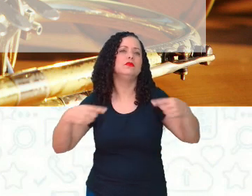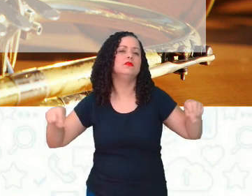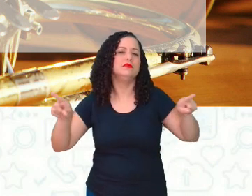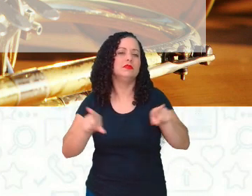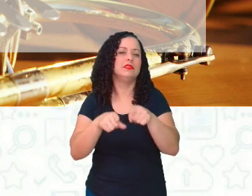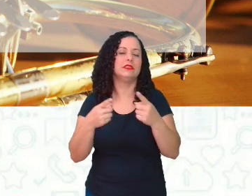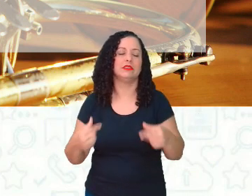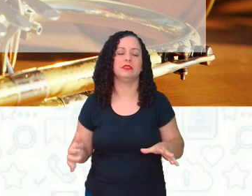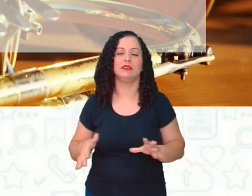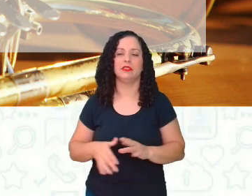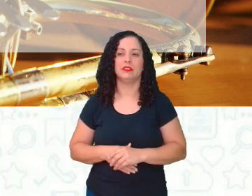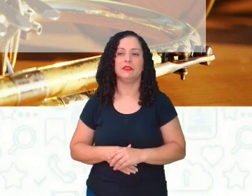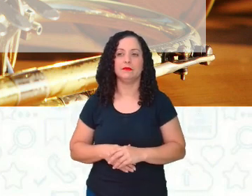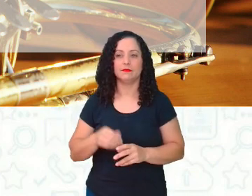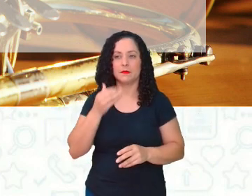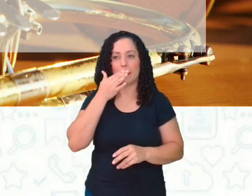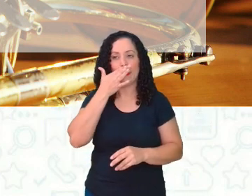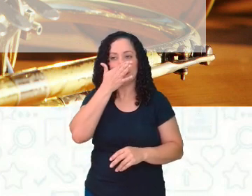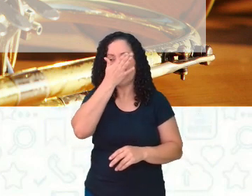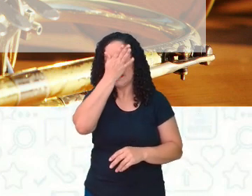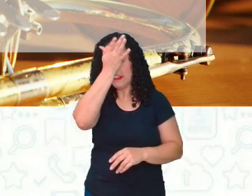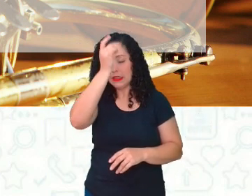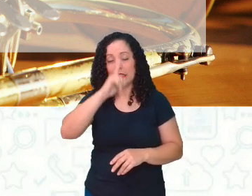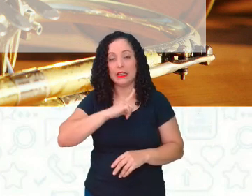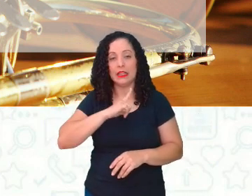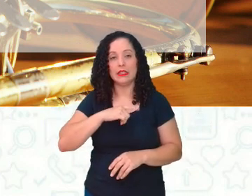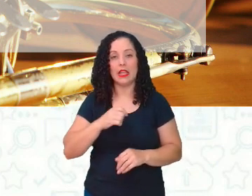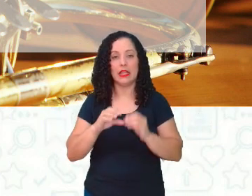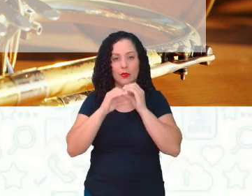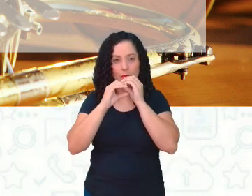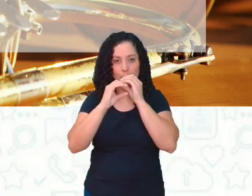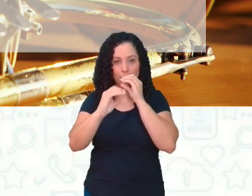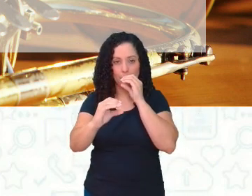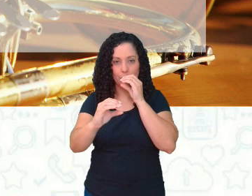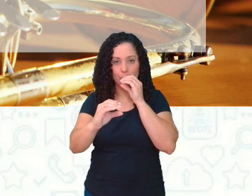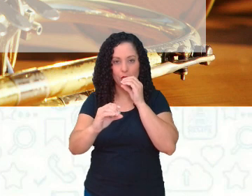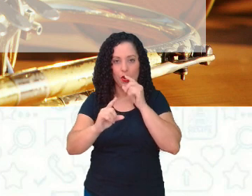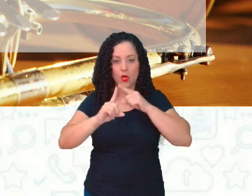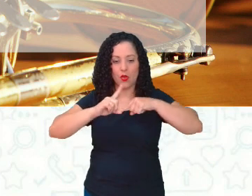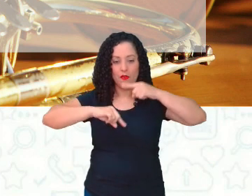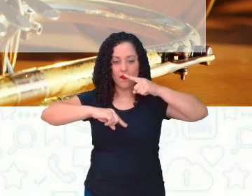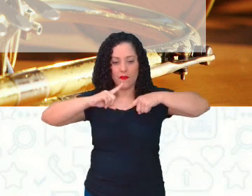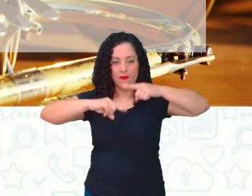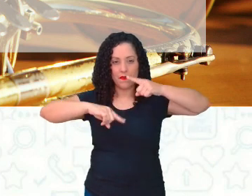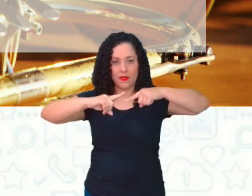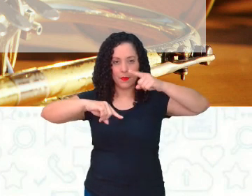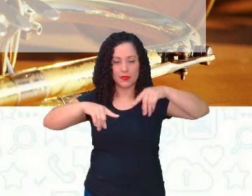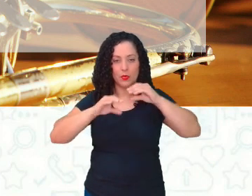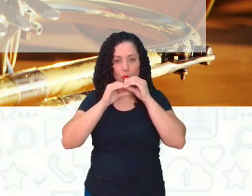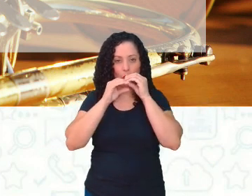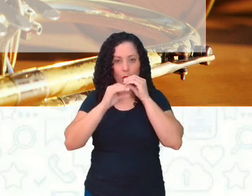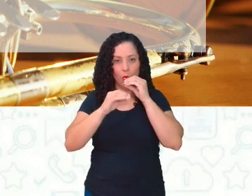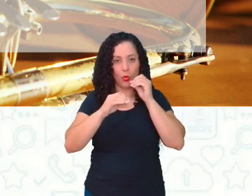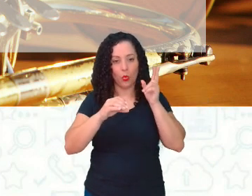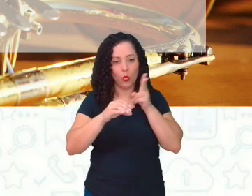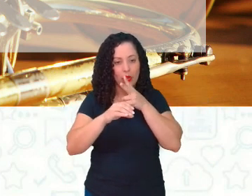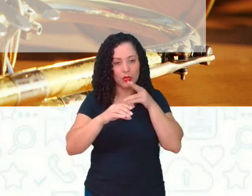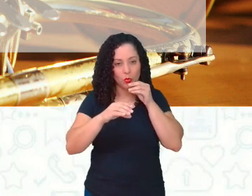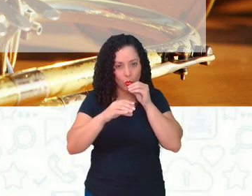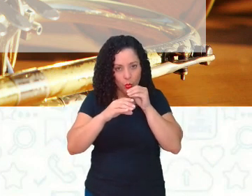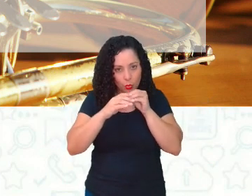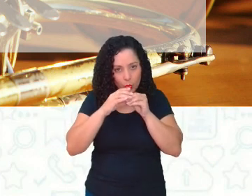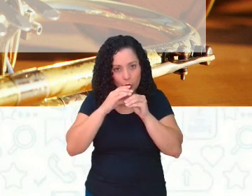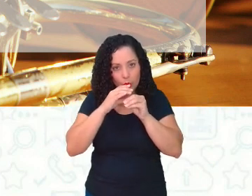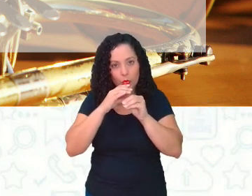Né? Instrumentos de madeira, o som é produzido pela vibração do ar em um tubo oco. O ar entra no tubo como uma coluna através